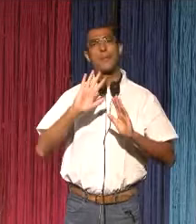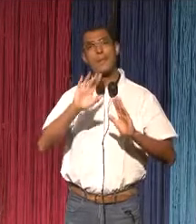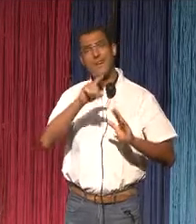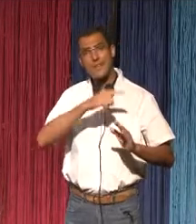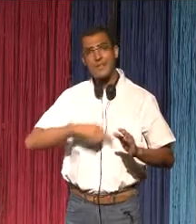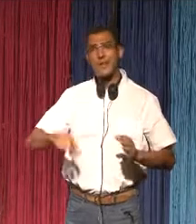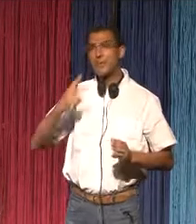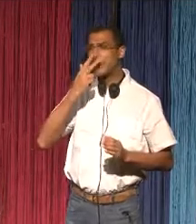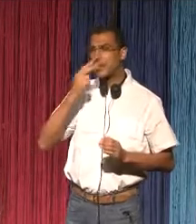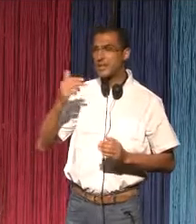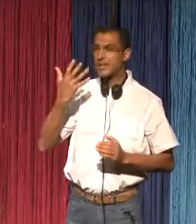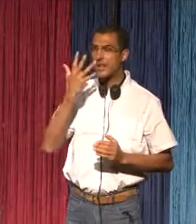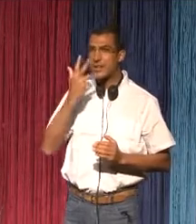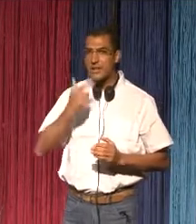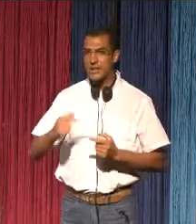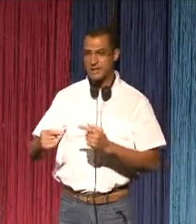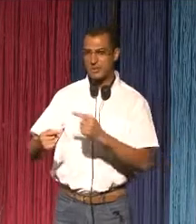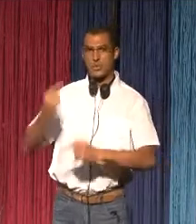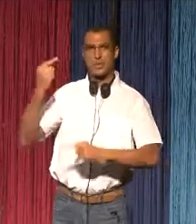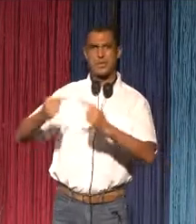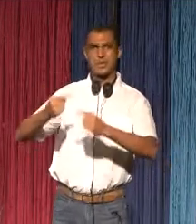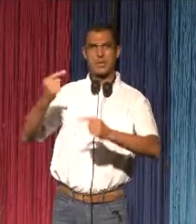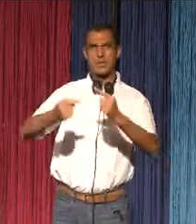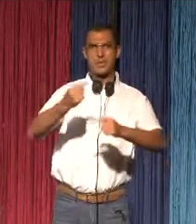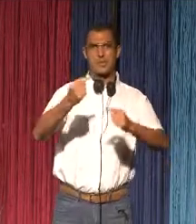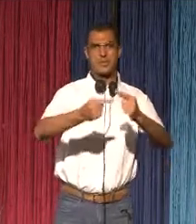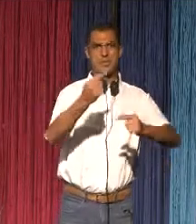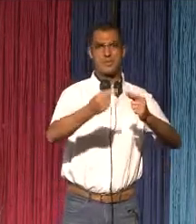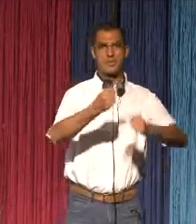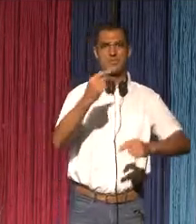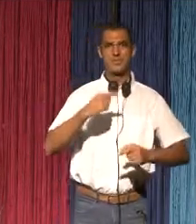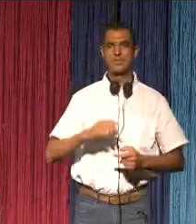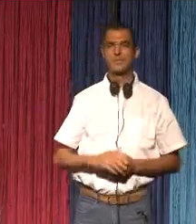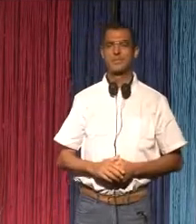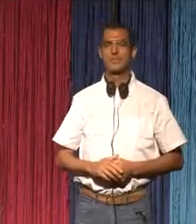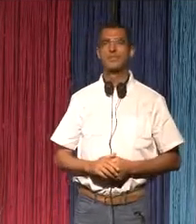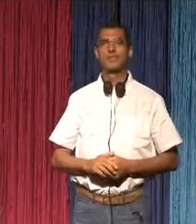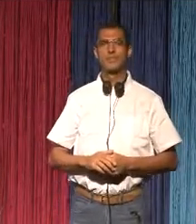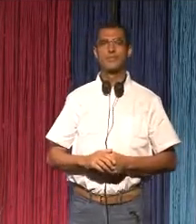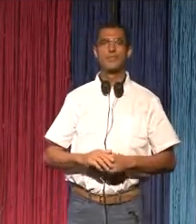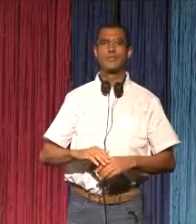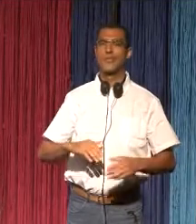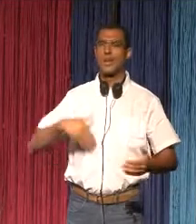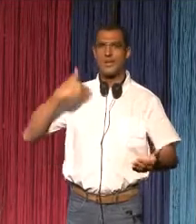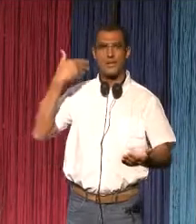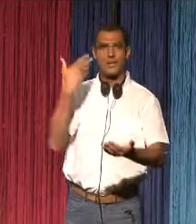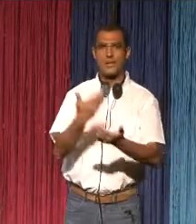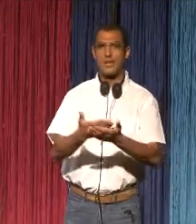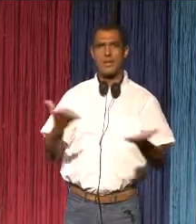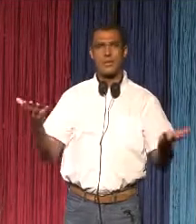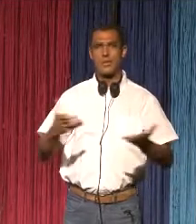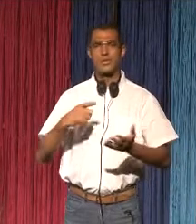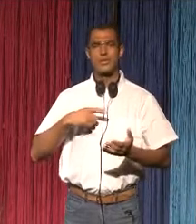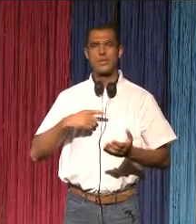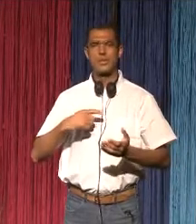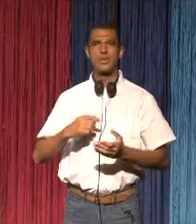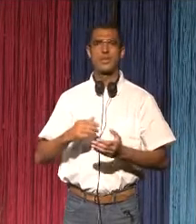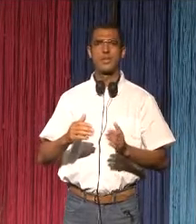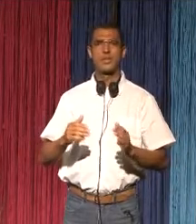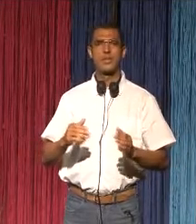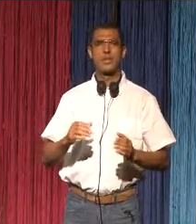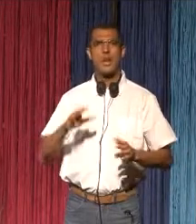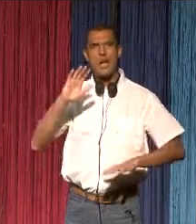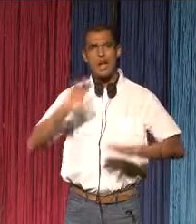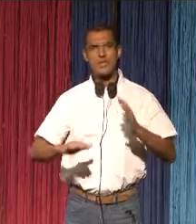não combinamos com aquelas crianças que por gerações e gerações e gerações e gerações foram excluídas